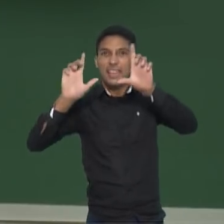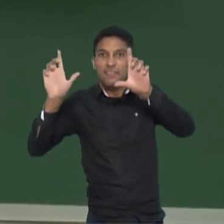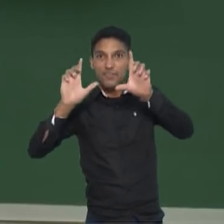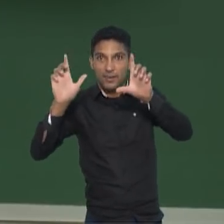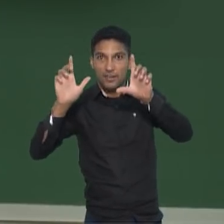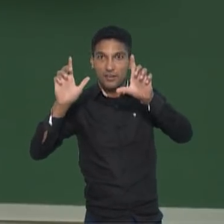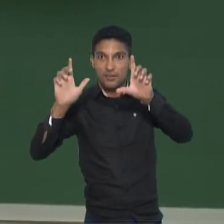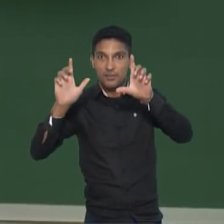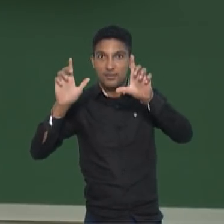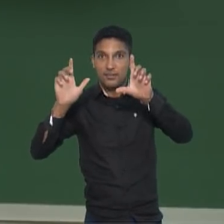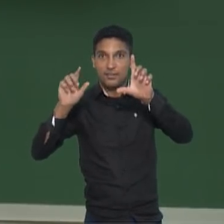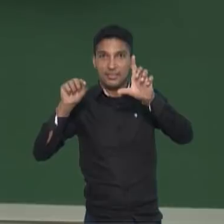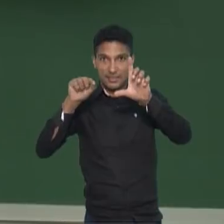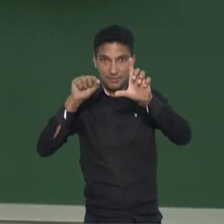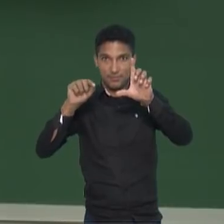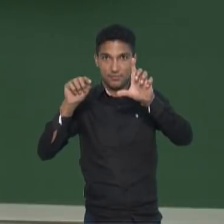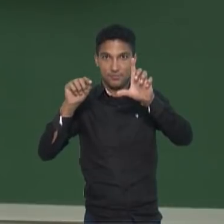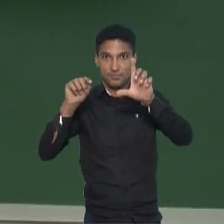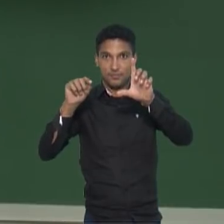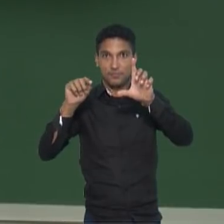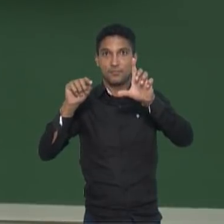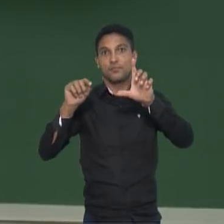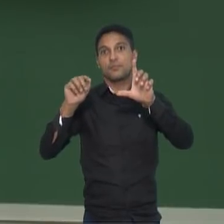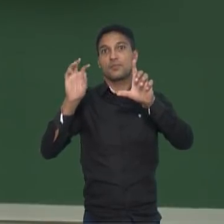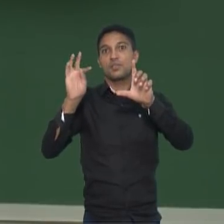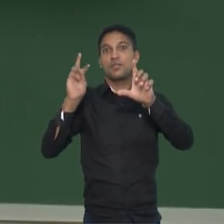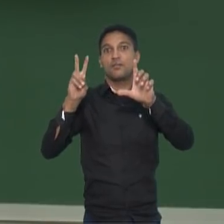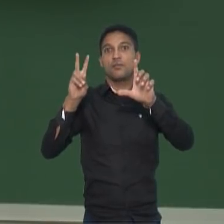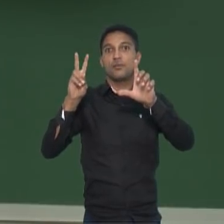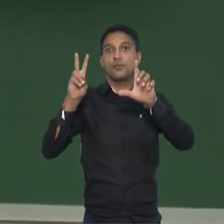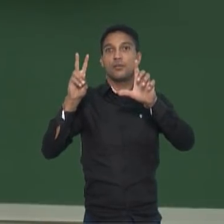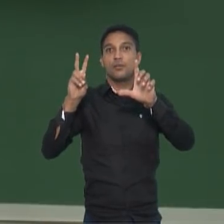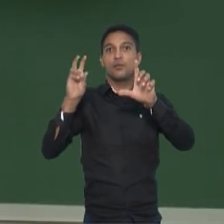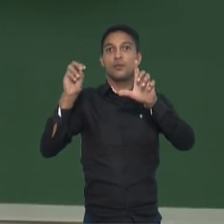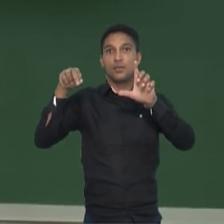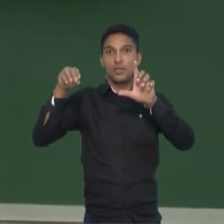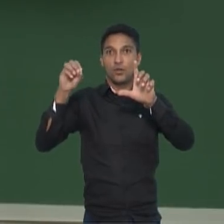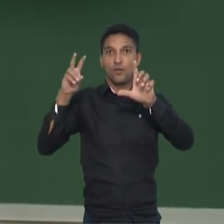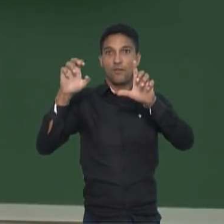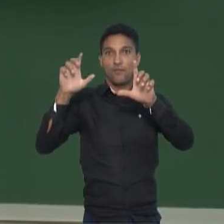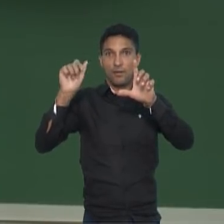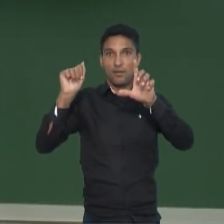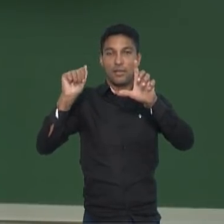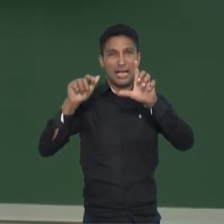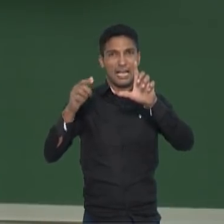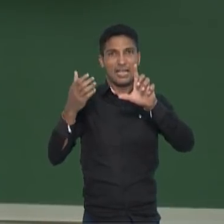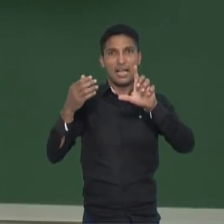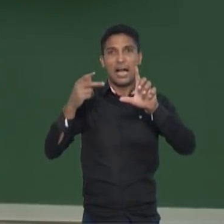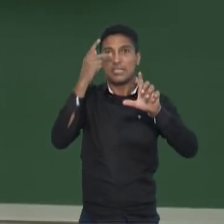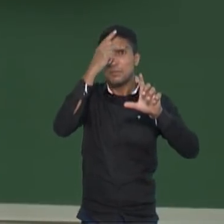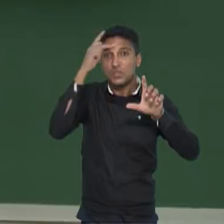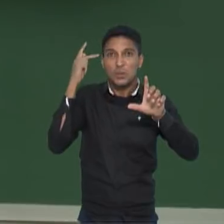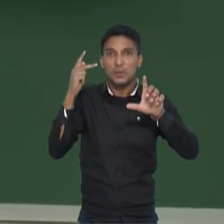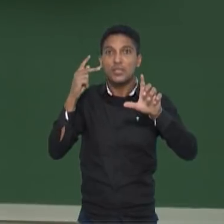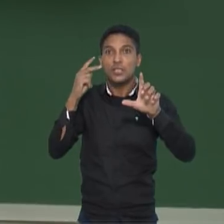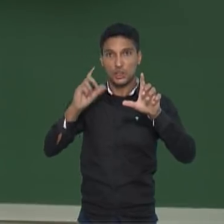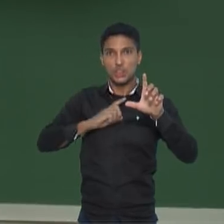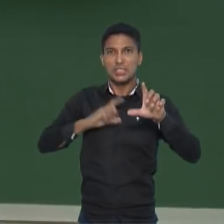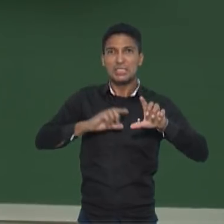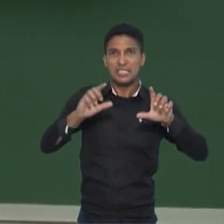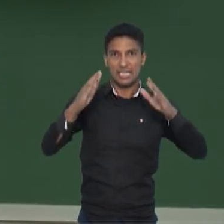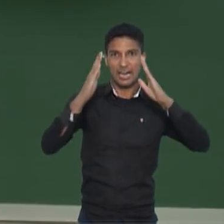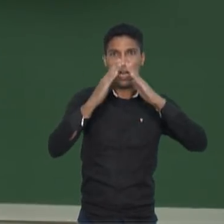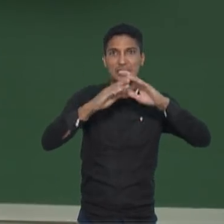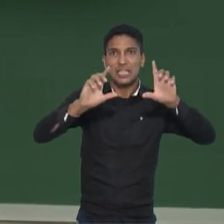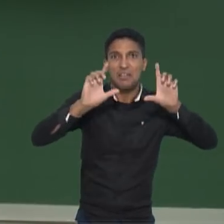sempre foi, né? Não, a maioria das pessoas tiveram acesso à televisão. Antigamente, se tinha mais acesso ao rádio. Se escutava o dia inteiro